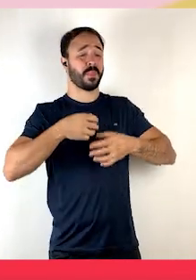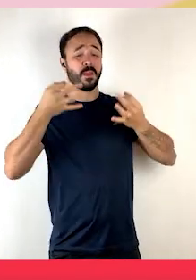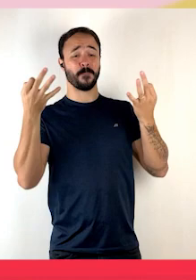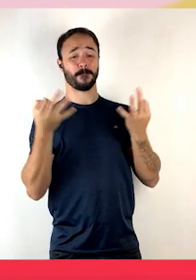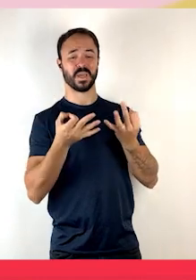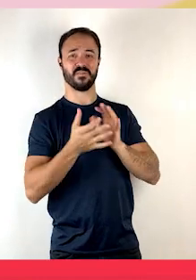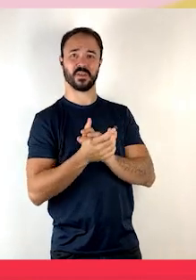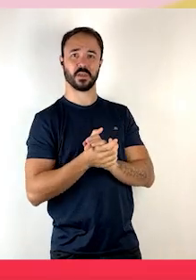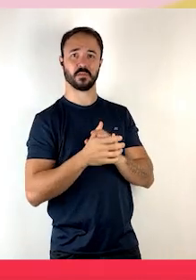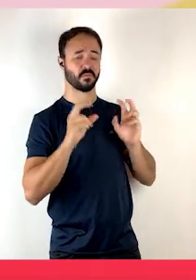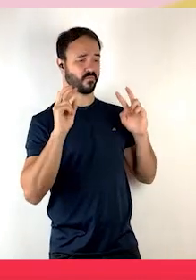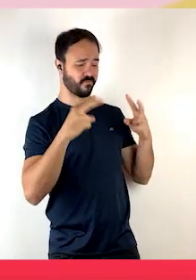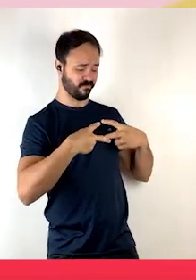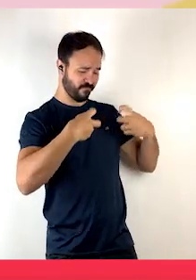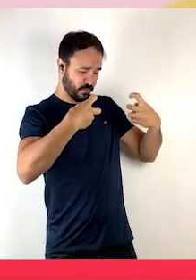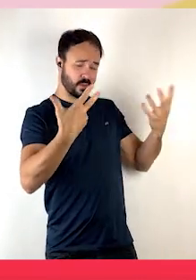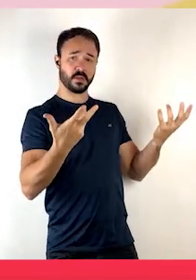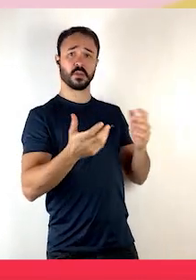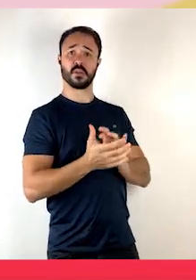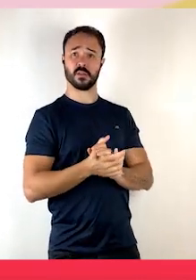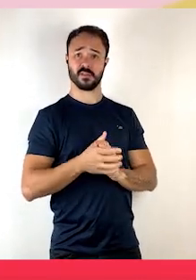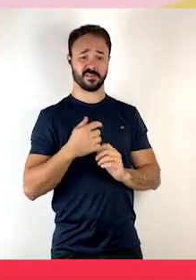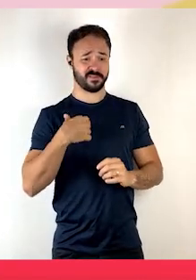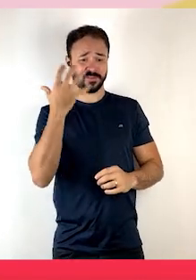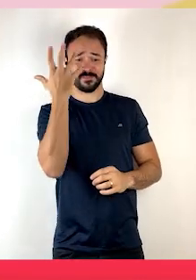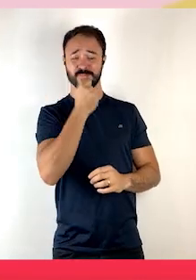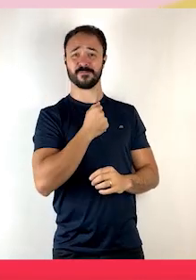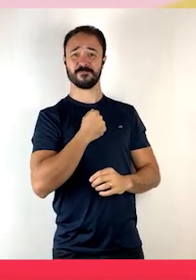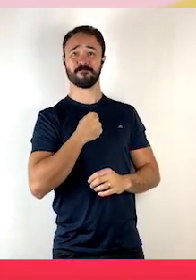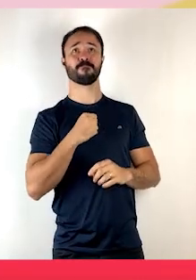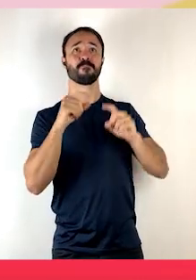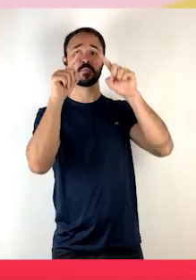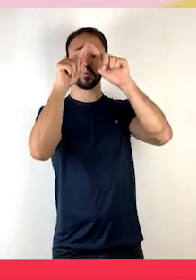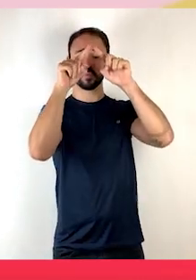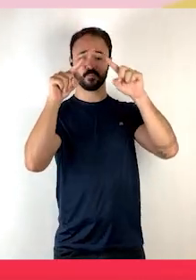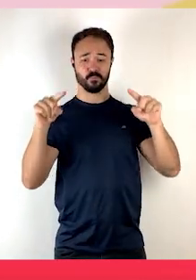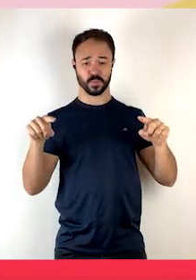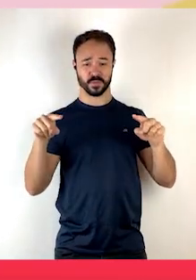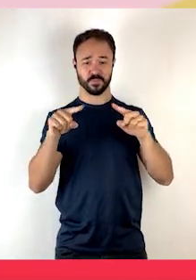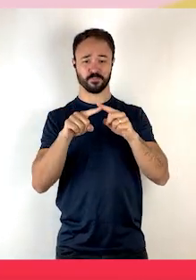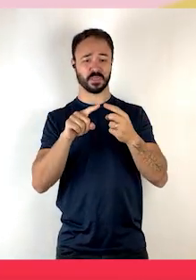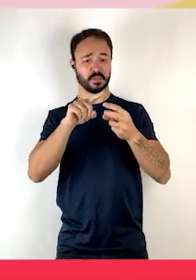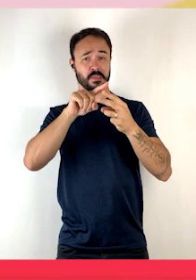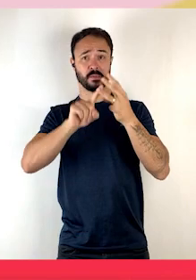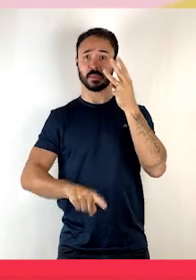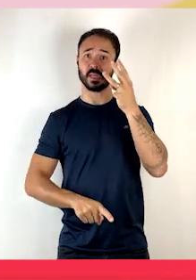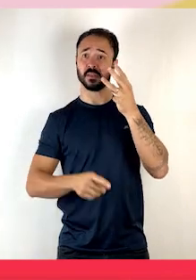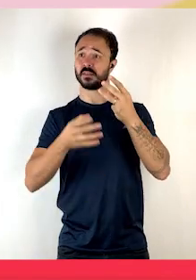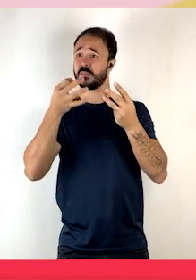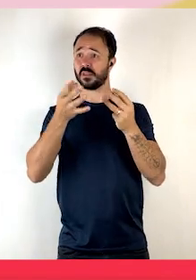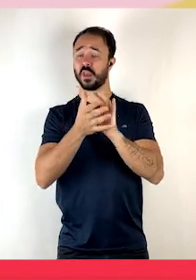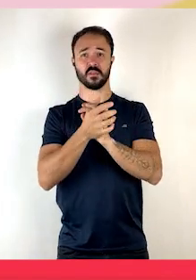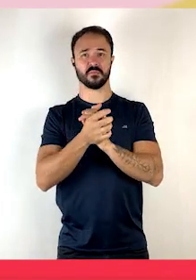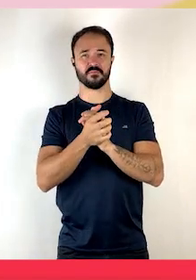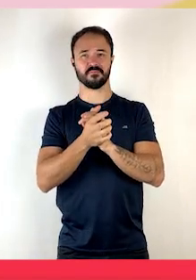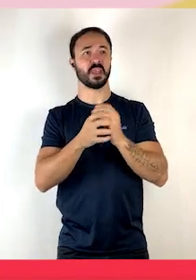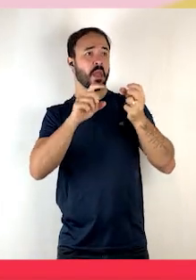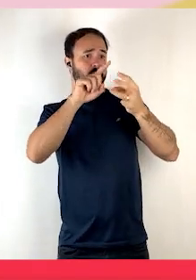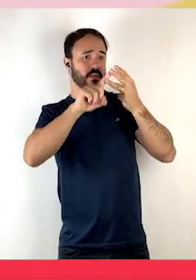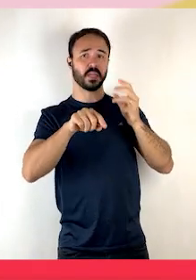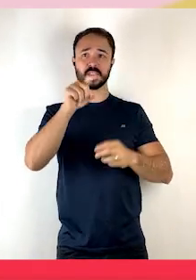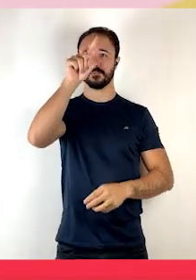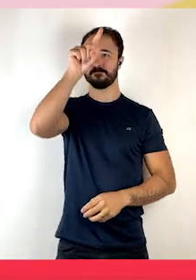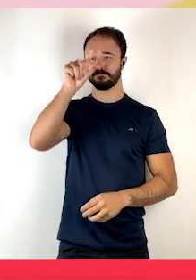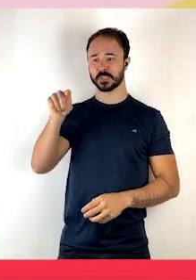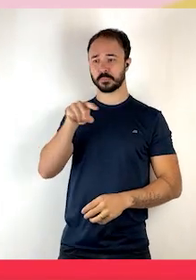e mais perfeito. Olha só como eu sou lindo. Eu tenho três pontinhas, eu tenho três